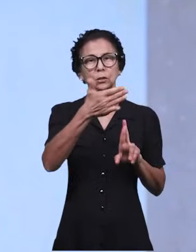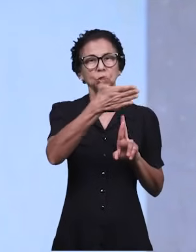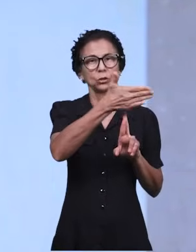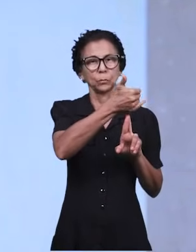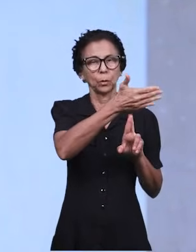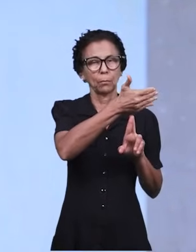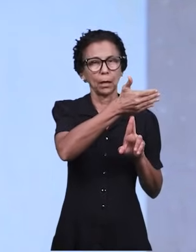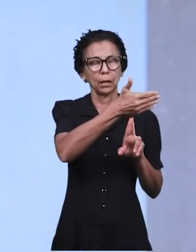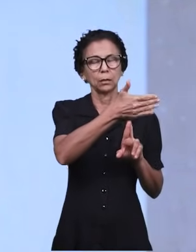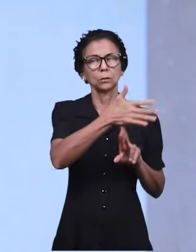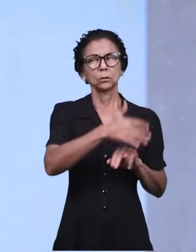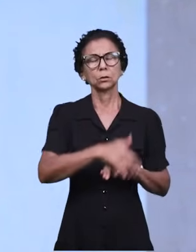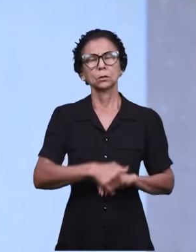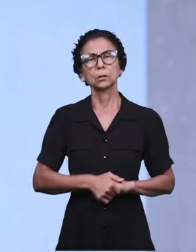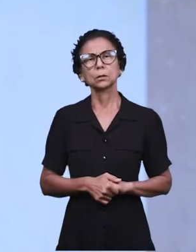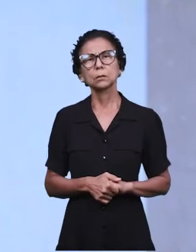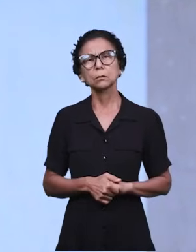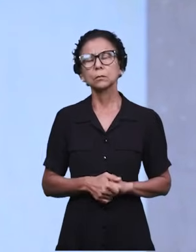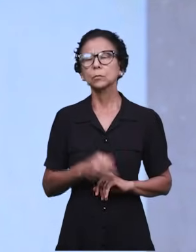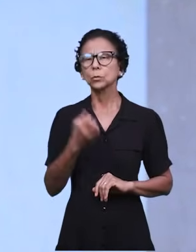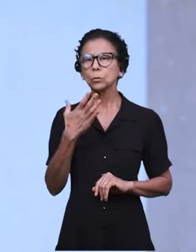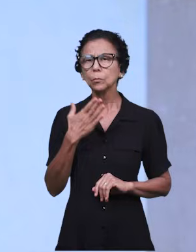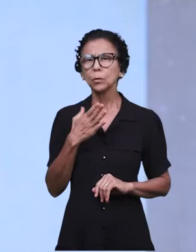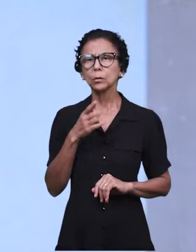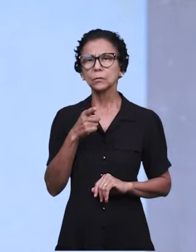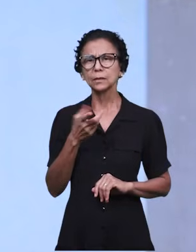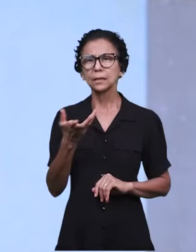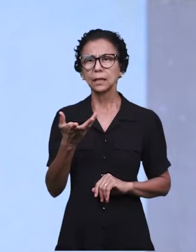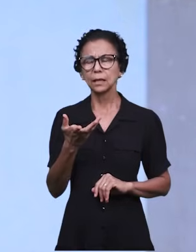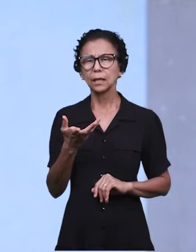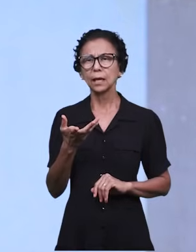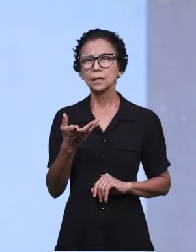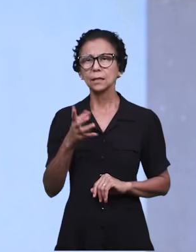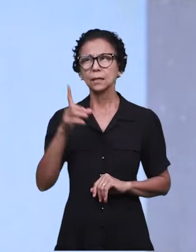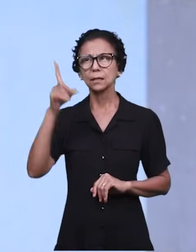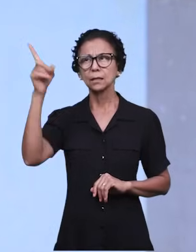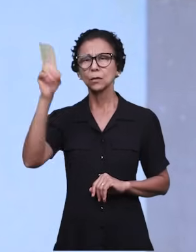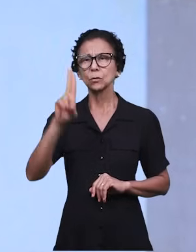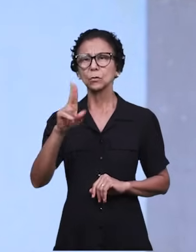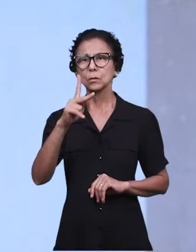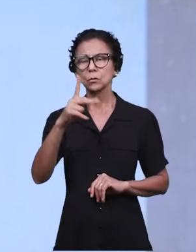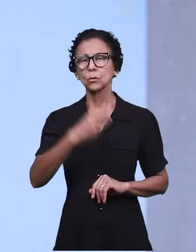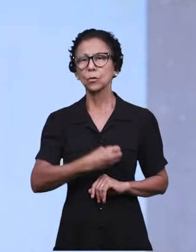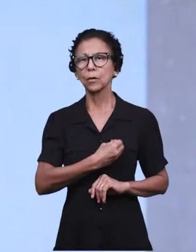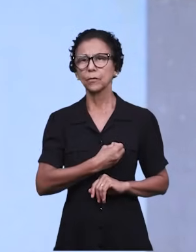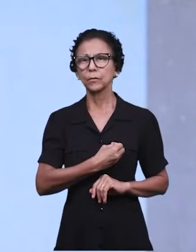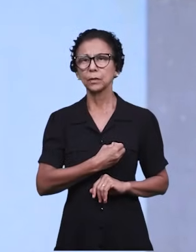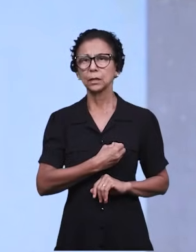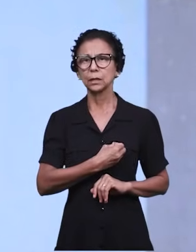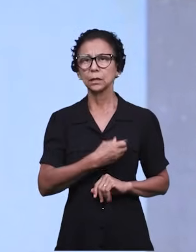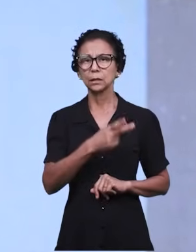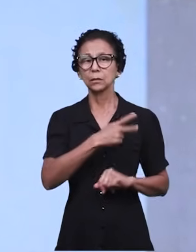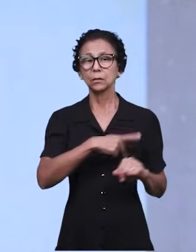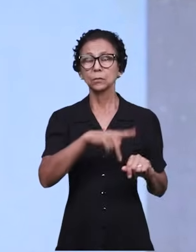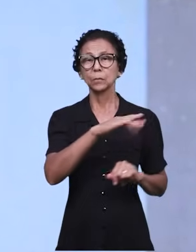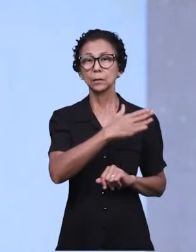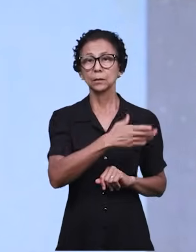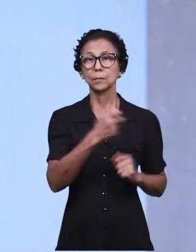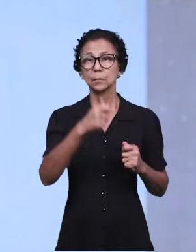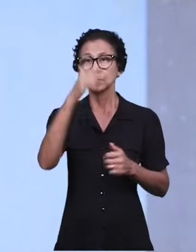pelo Senhor em outros países. Mas é necessário ter uma firmeza na